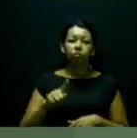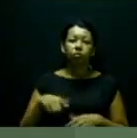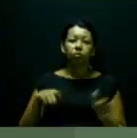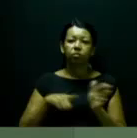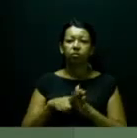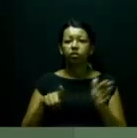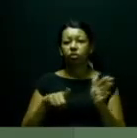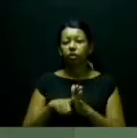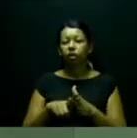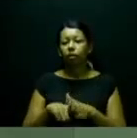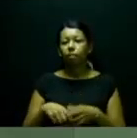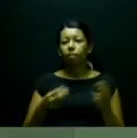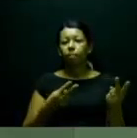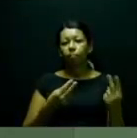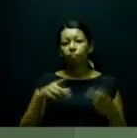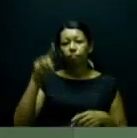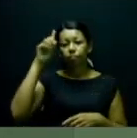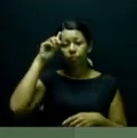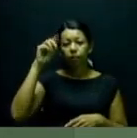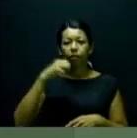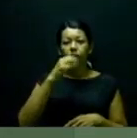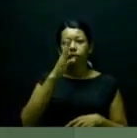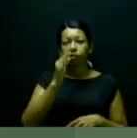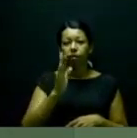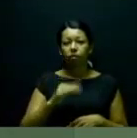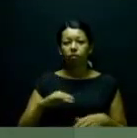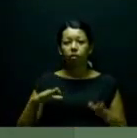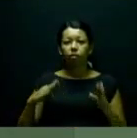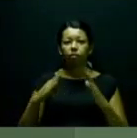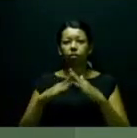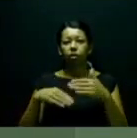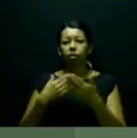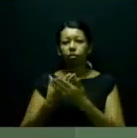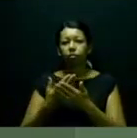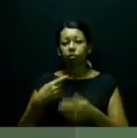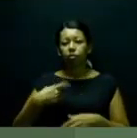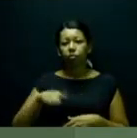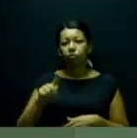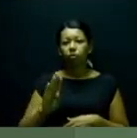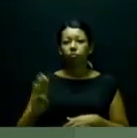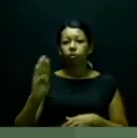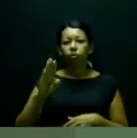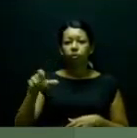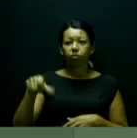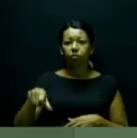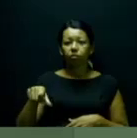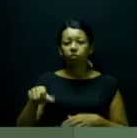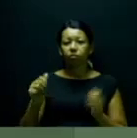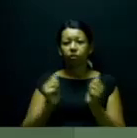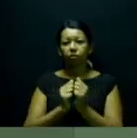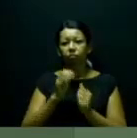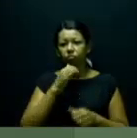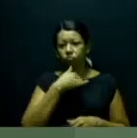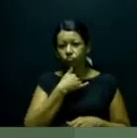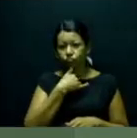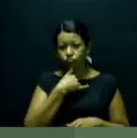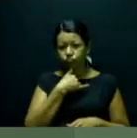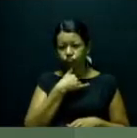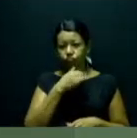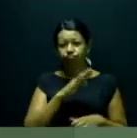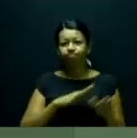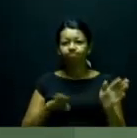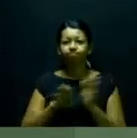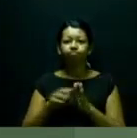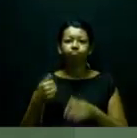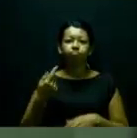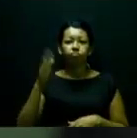investigar. Então, como dia nacional da escola, eu fui na escola do Bolsão 9, vereador Ivan, com muita tristeza, né? Todos nós